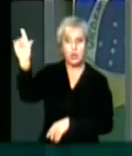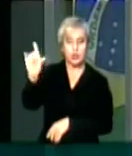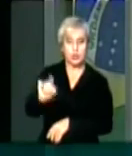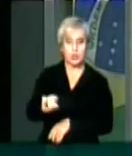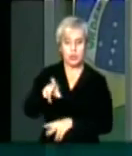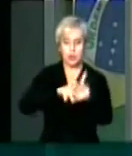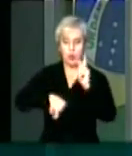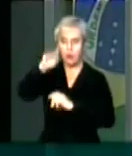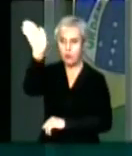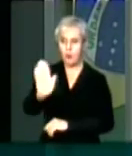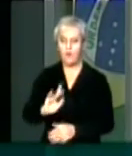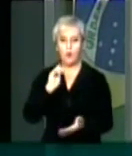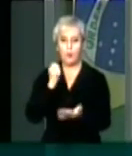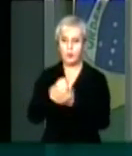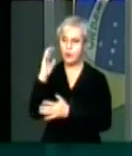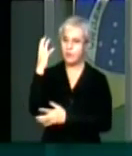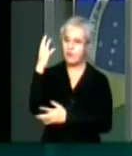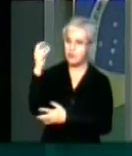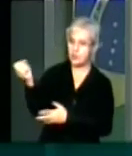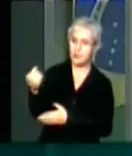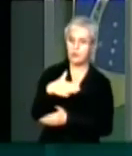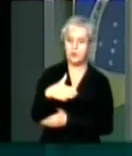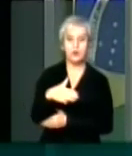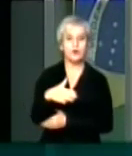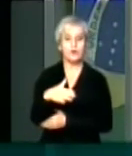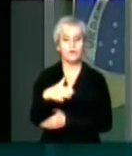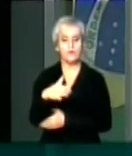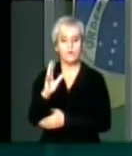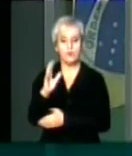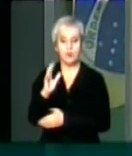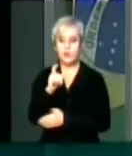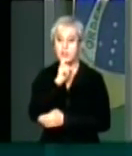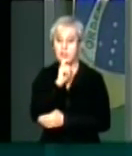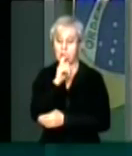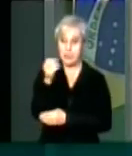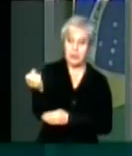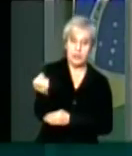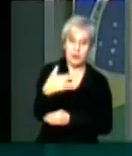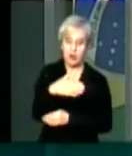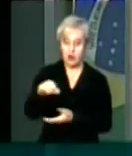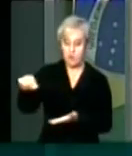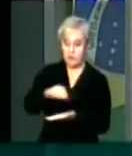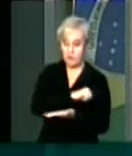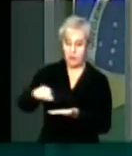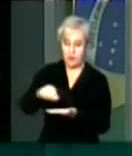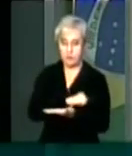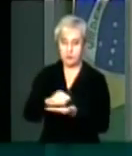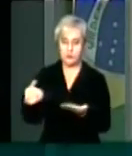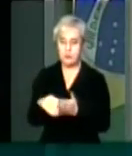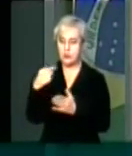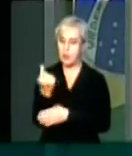brasileiro comprou um ventilador novo, um ar-condicionado, uma geladeira, um ferro de passar,